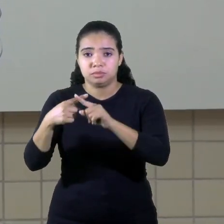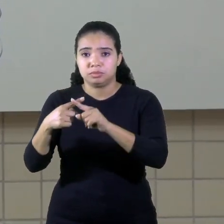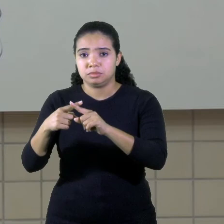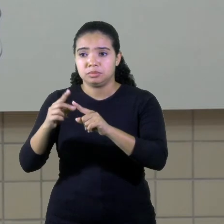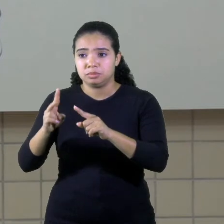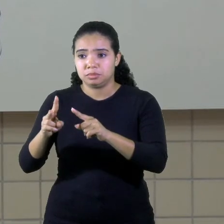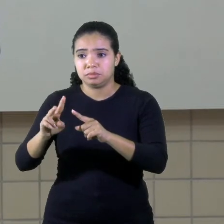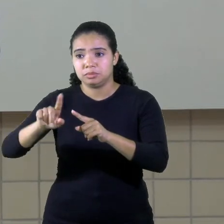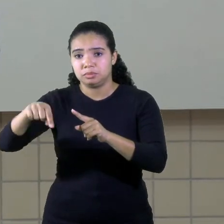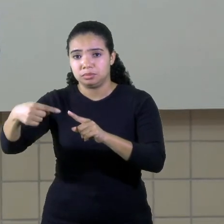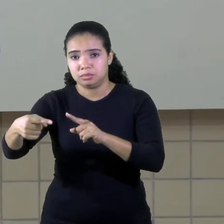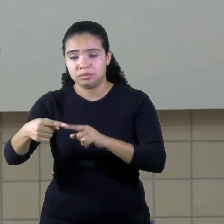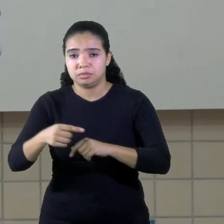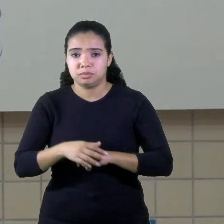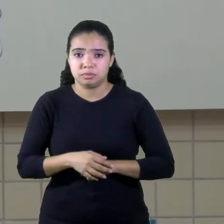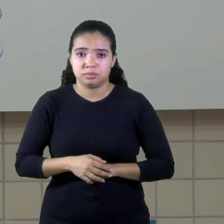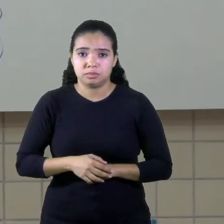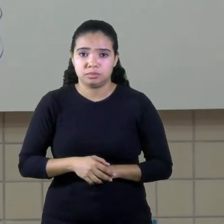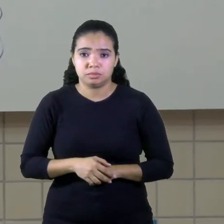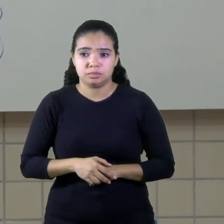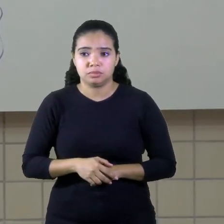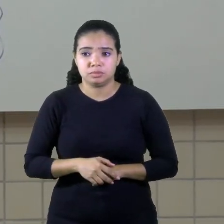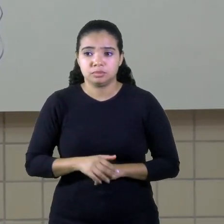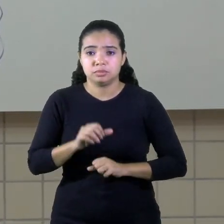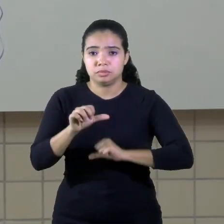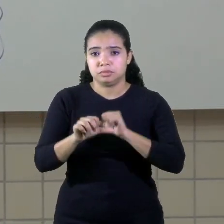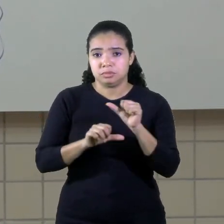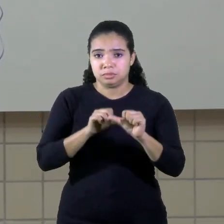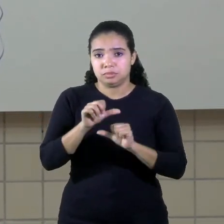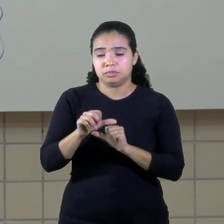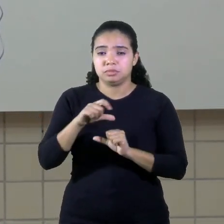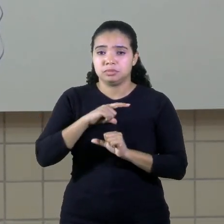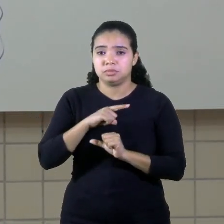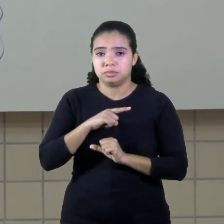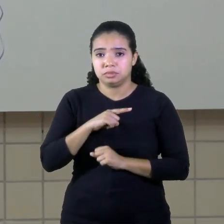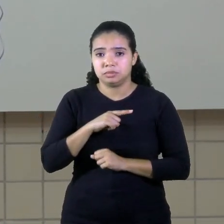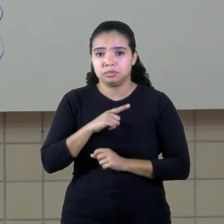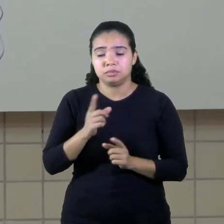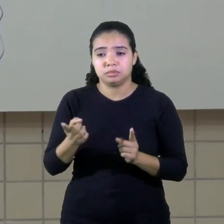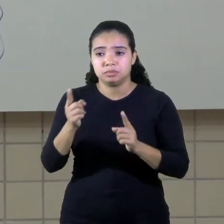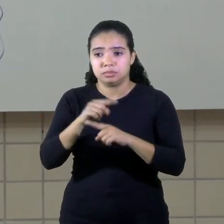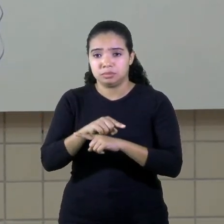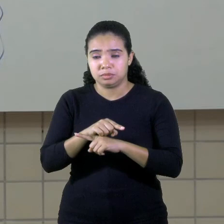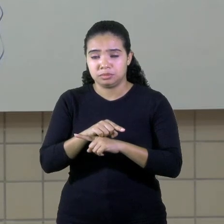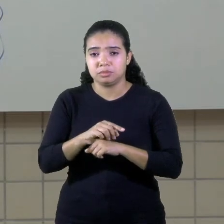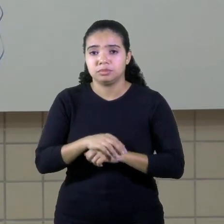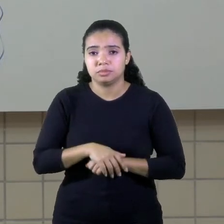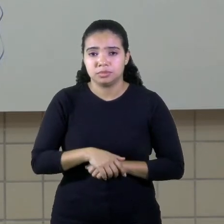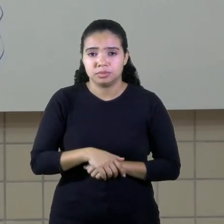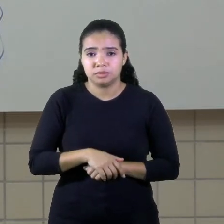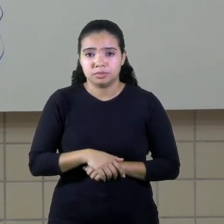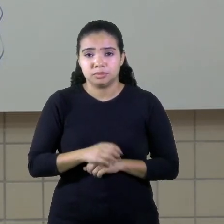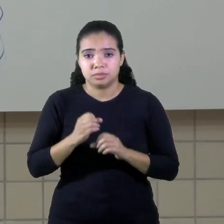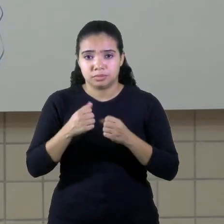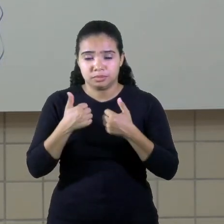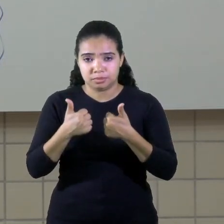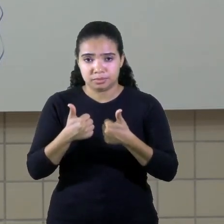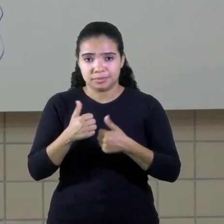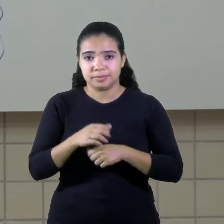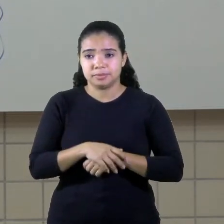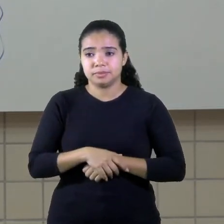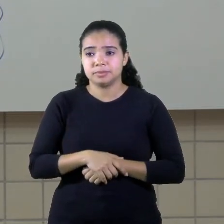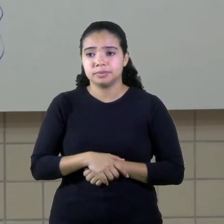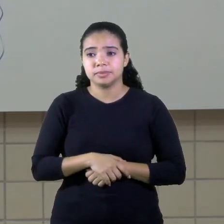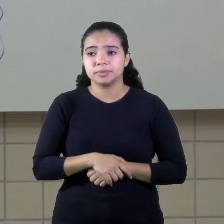está depois. Se eu vou trazer, se ele vai mudar de lado, ele tem que inverter a operação. Tudo bem?